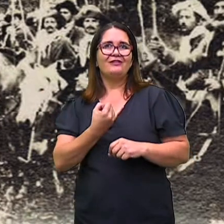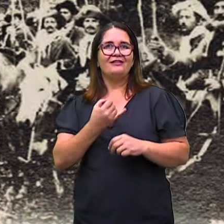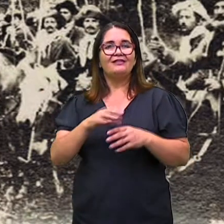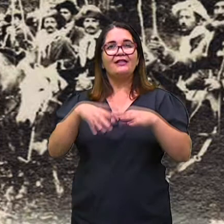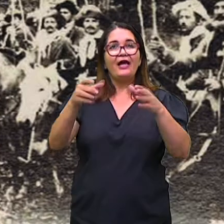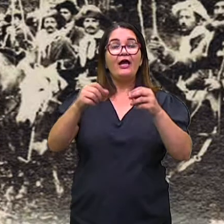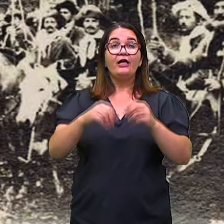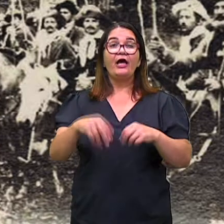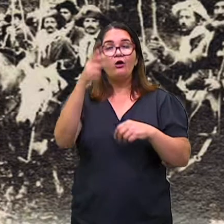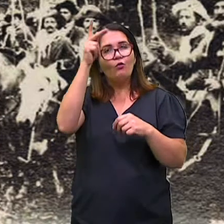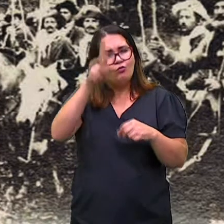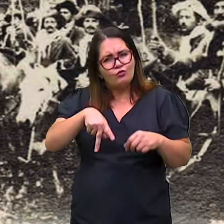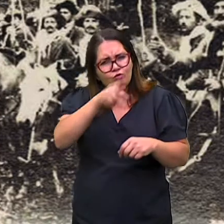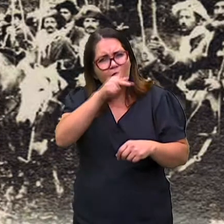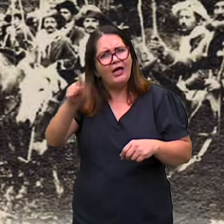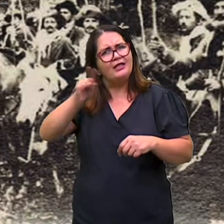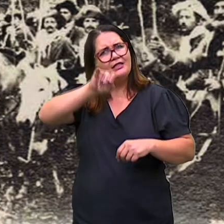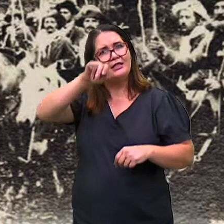por todo o Brasil.